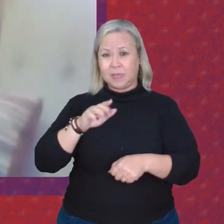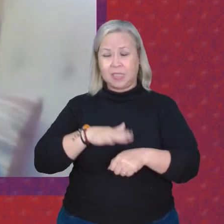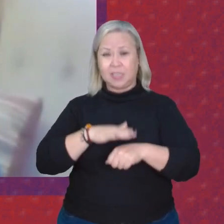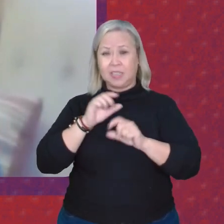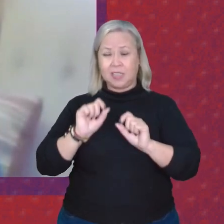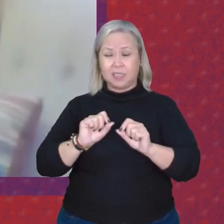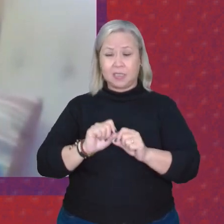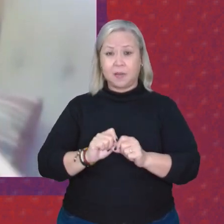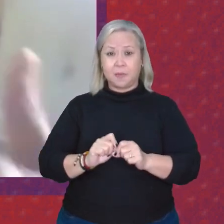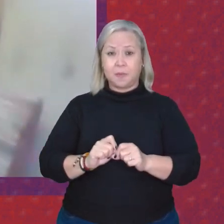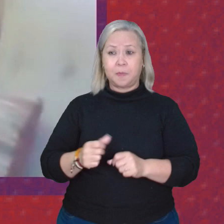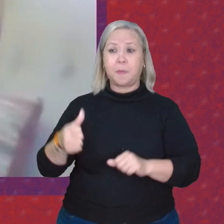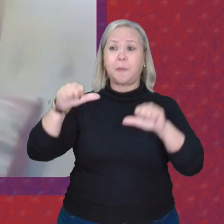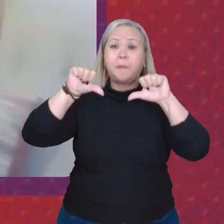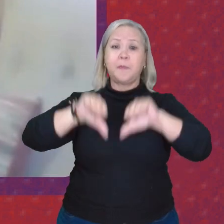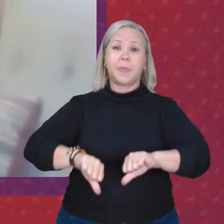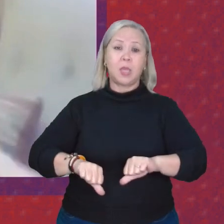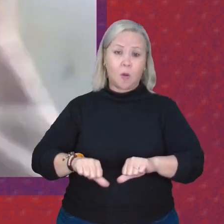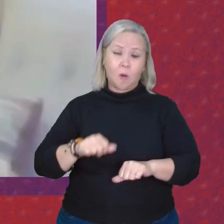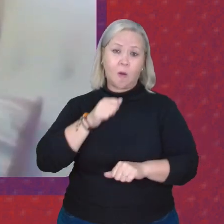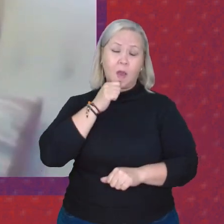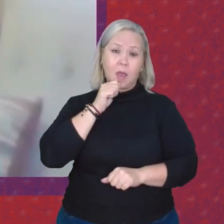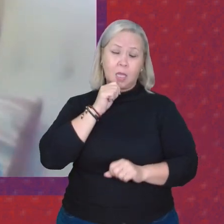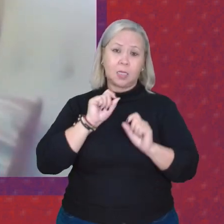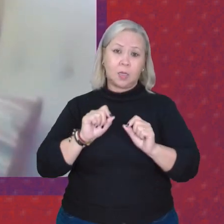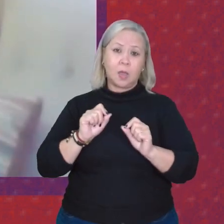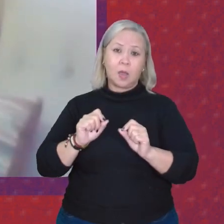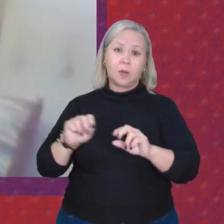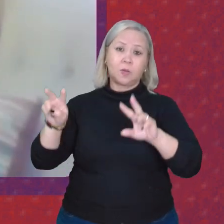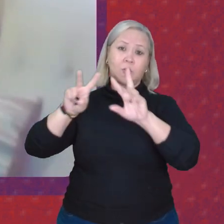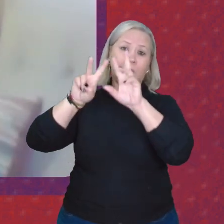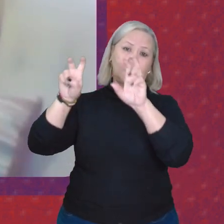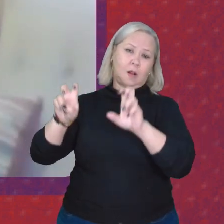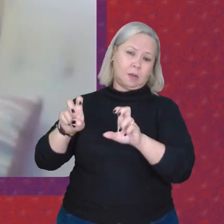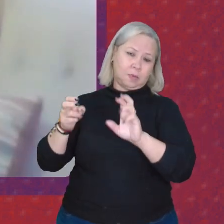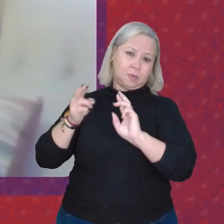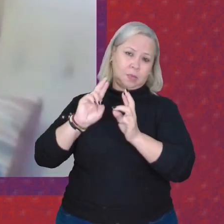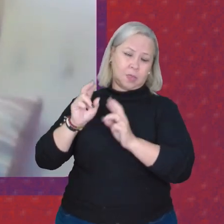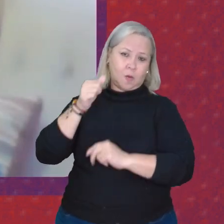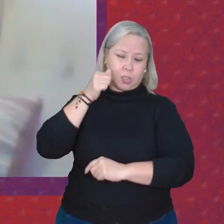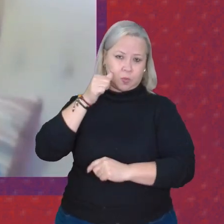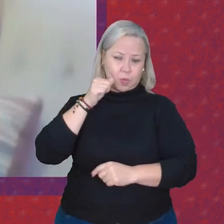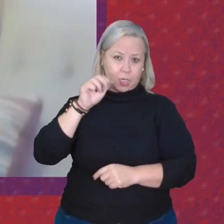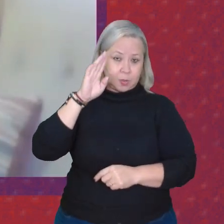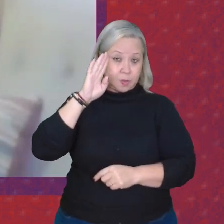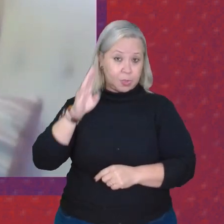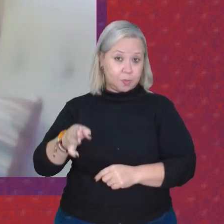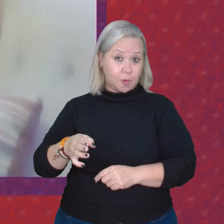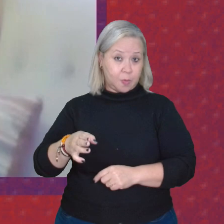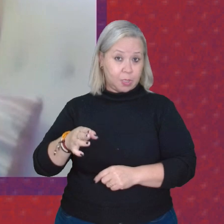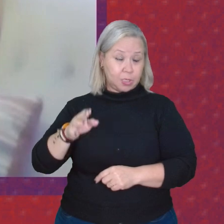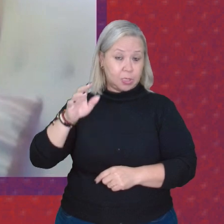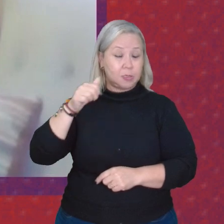acentuado ainda quando a gente se refere às mulheres, né, principalmente